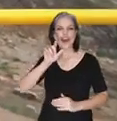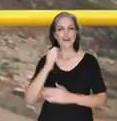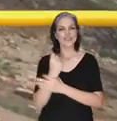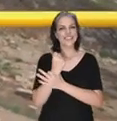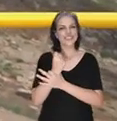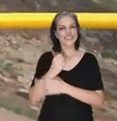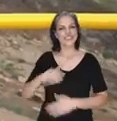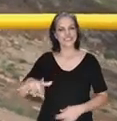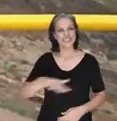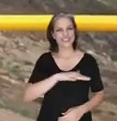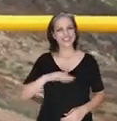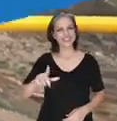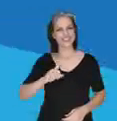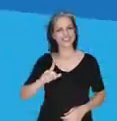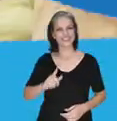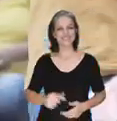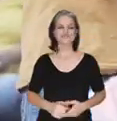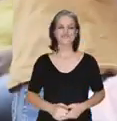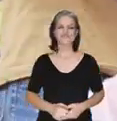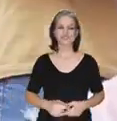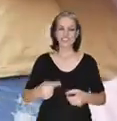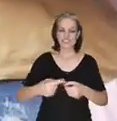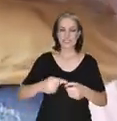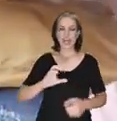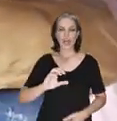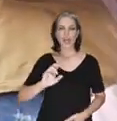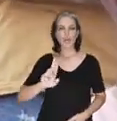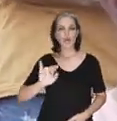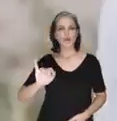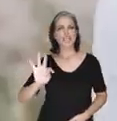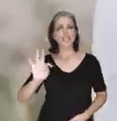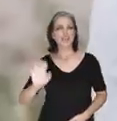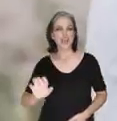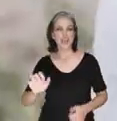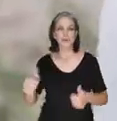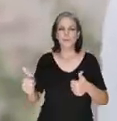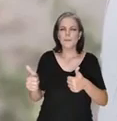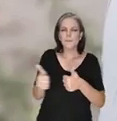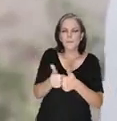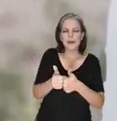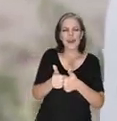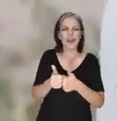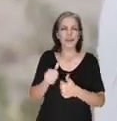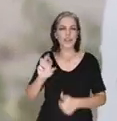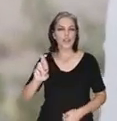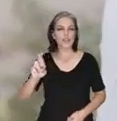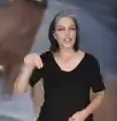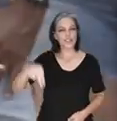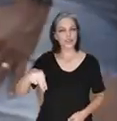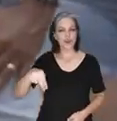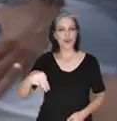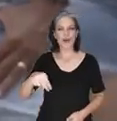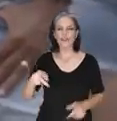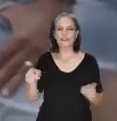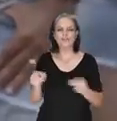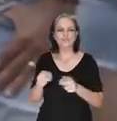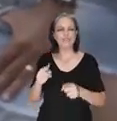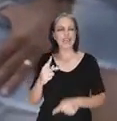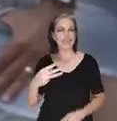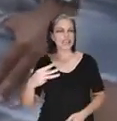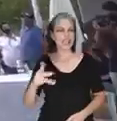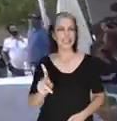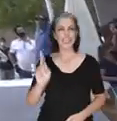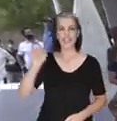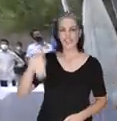segurança hídrica a toda essa região. Cuité é o município da Paraíba que fica próximo aqui ao Rio Grande do Norte, a menos de 3 quilômetros de distância de onde